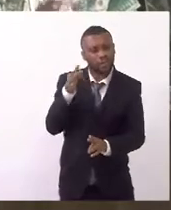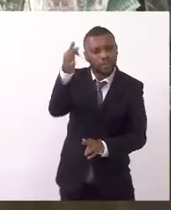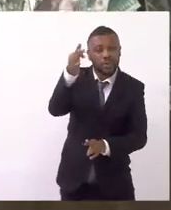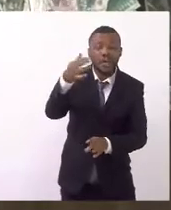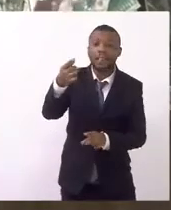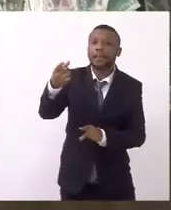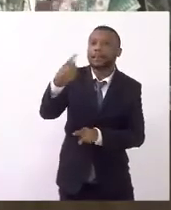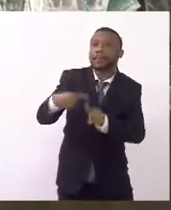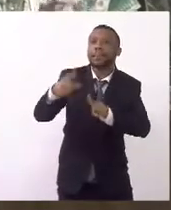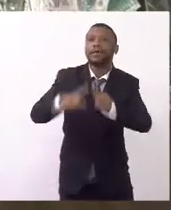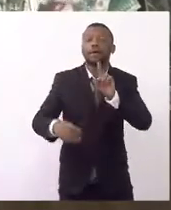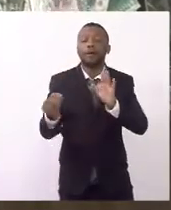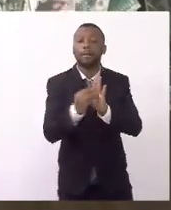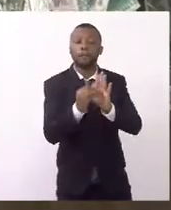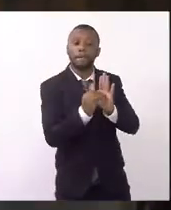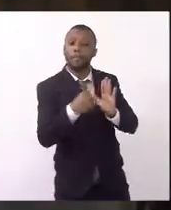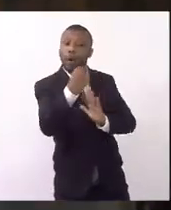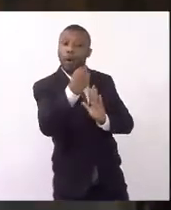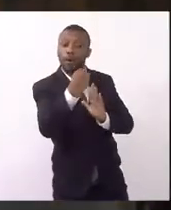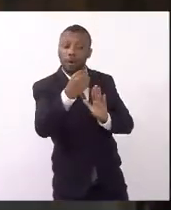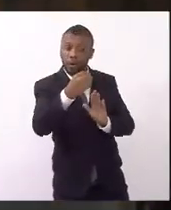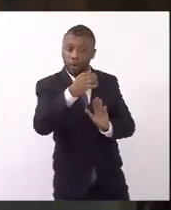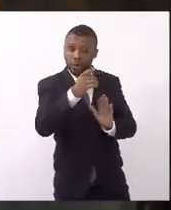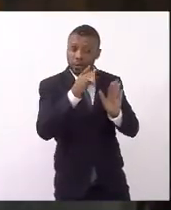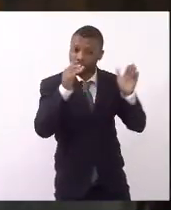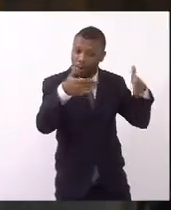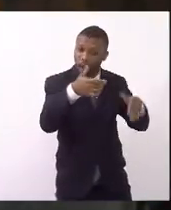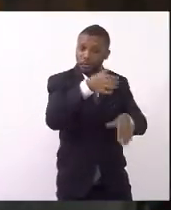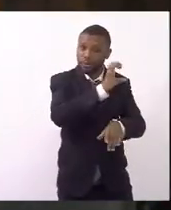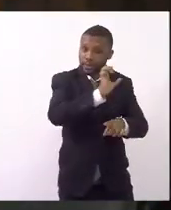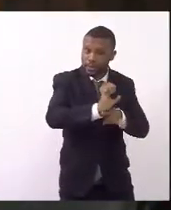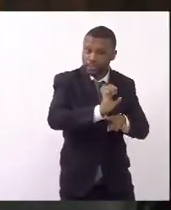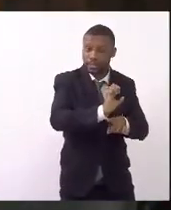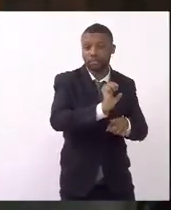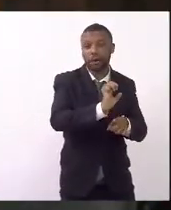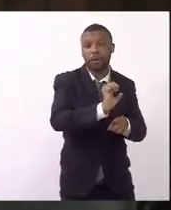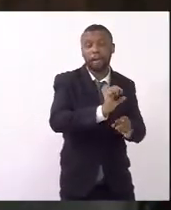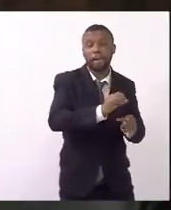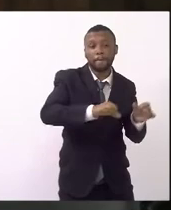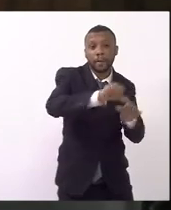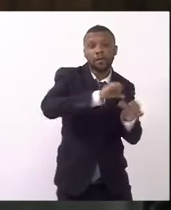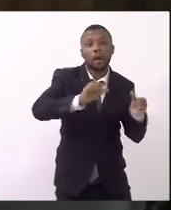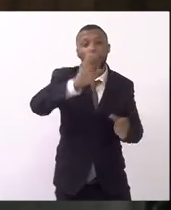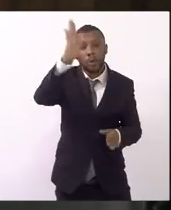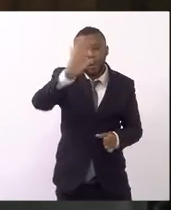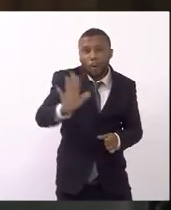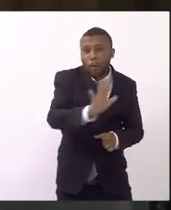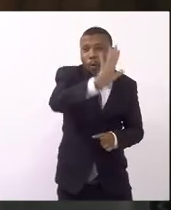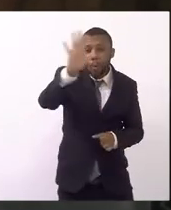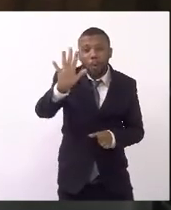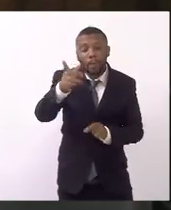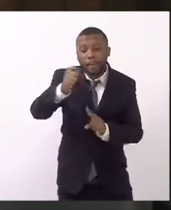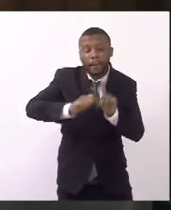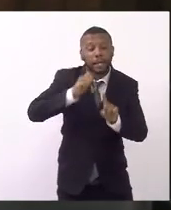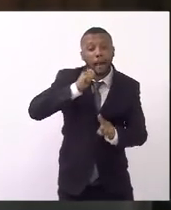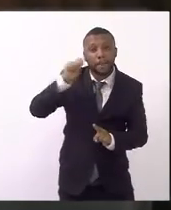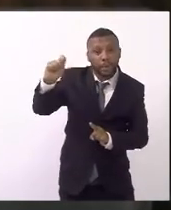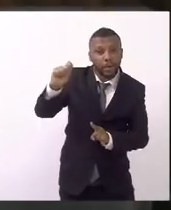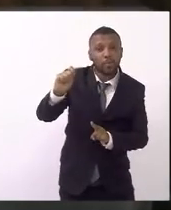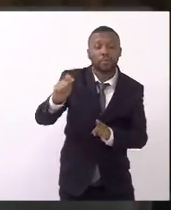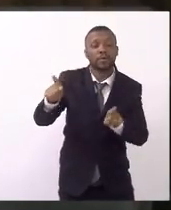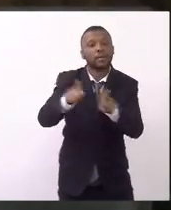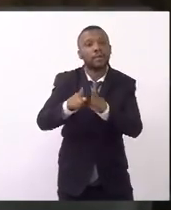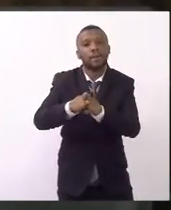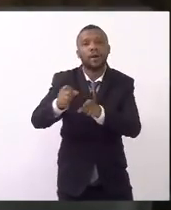transformaria e não calendário nacional para aqui em abril mas também um ano inteiro a gente tem a política pública para